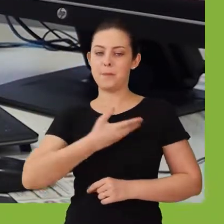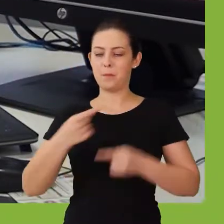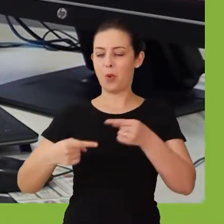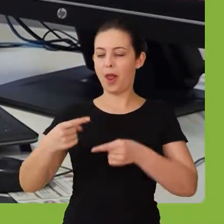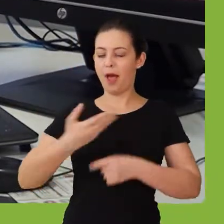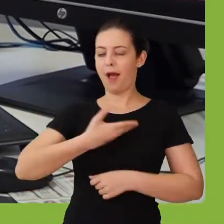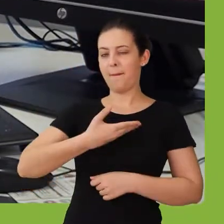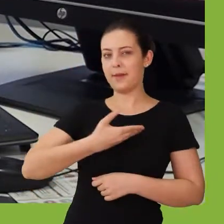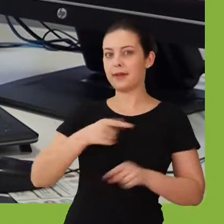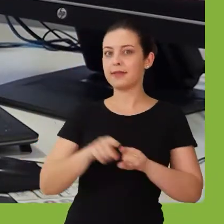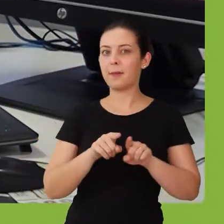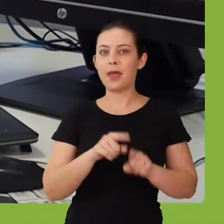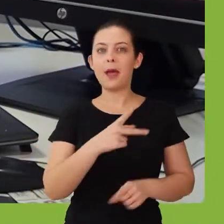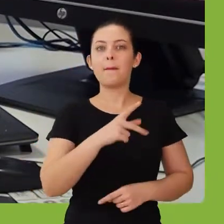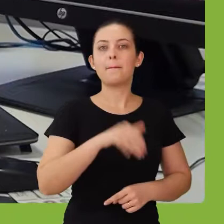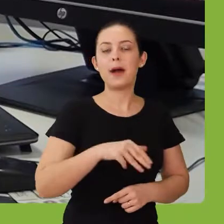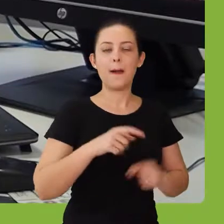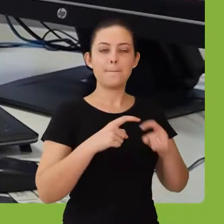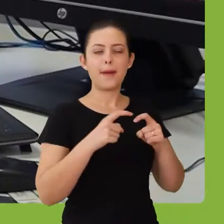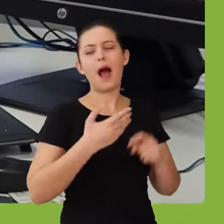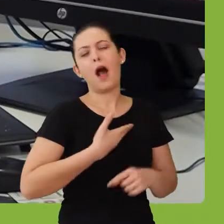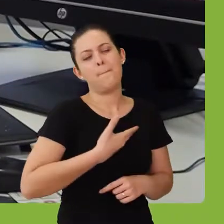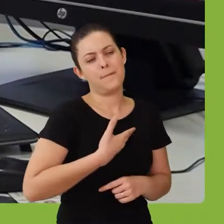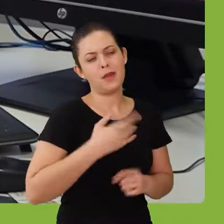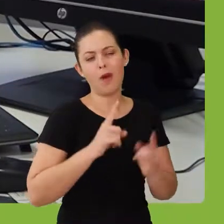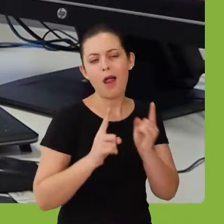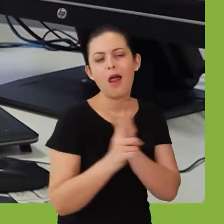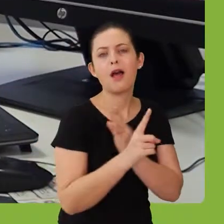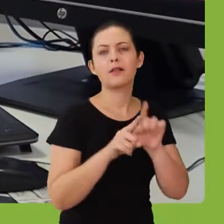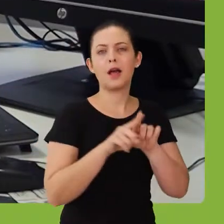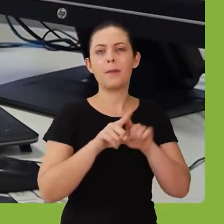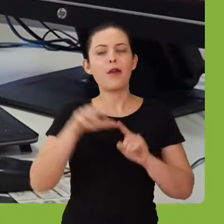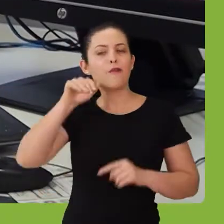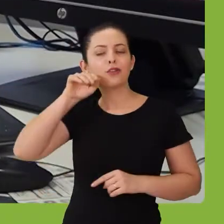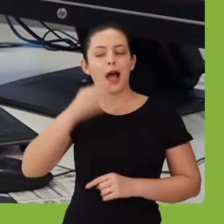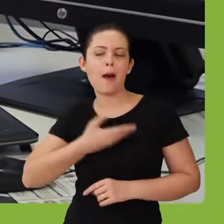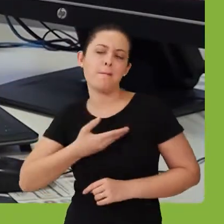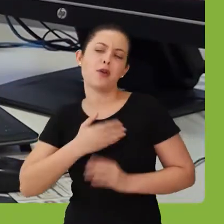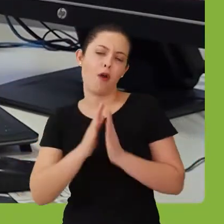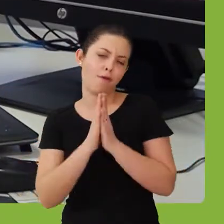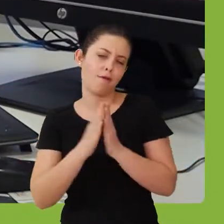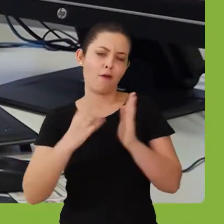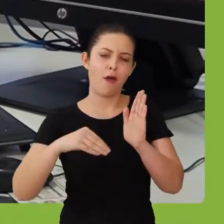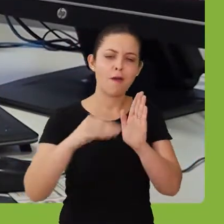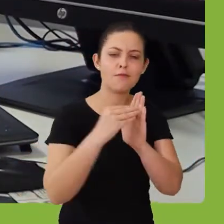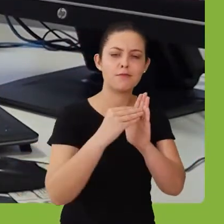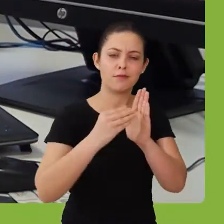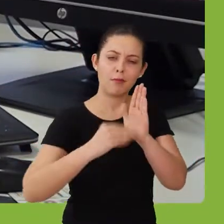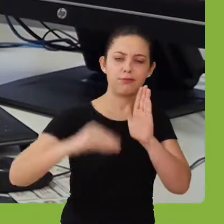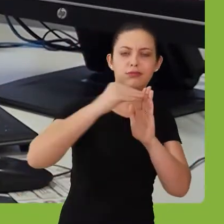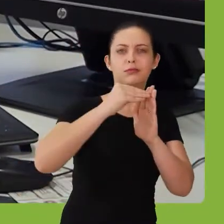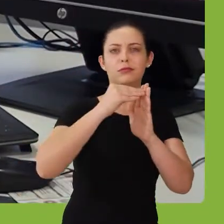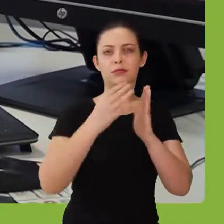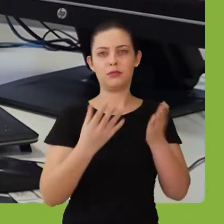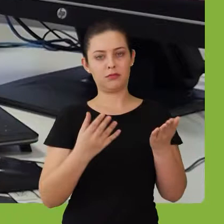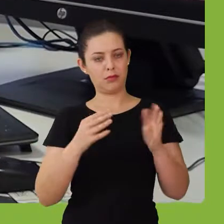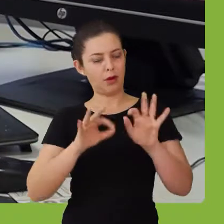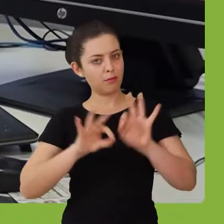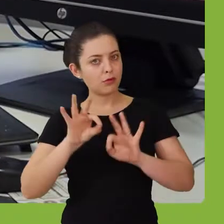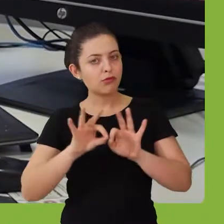pan o paciente amigo do médico e o papo o paciente além do funcionário então esse projeto que foi